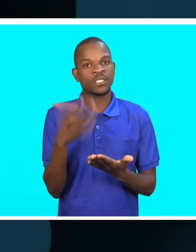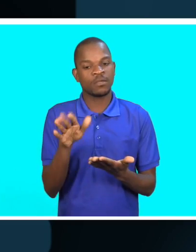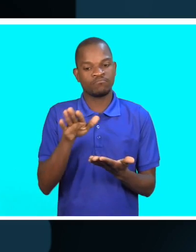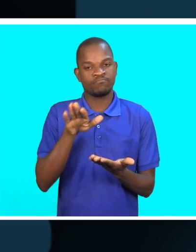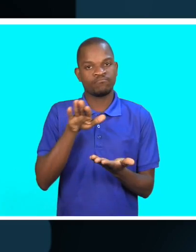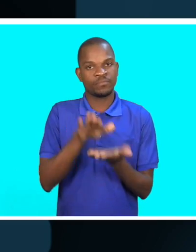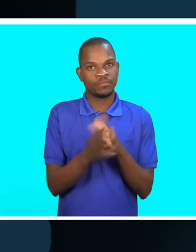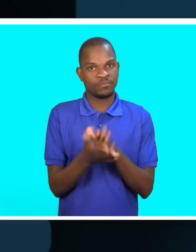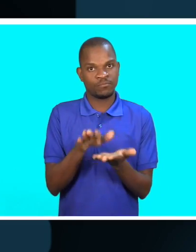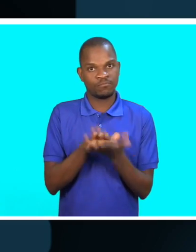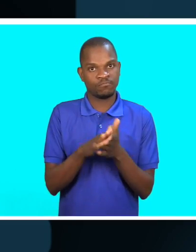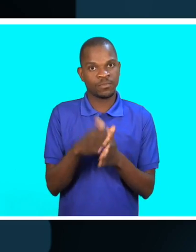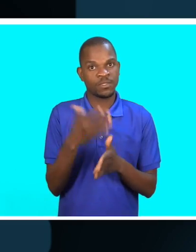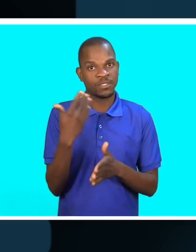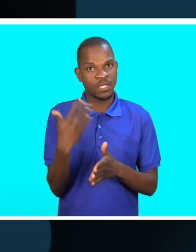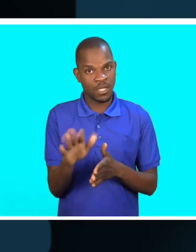acabei